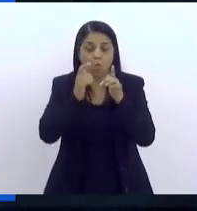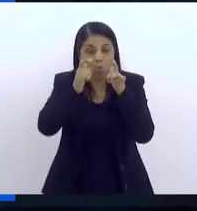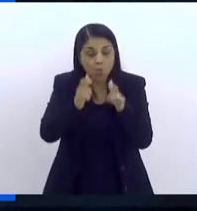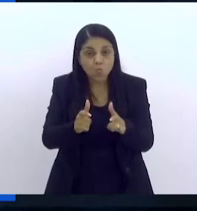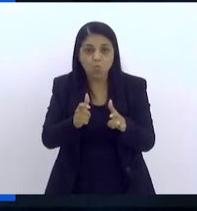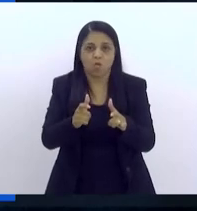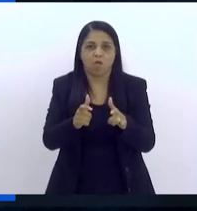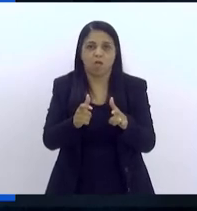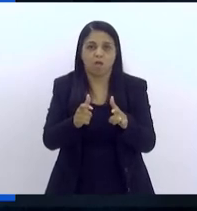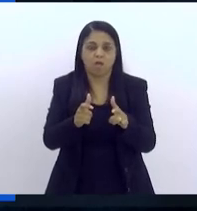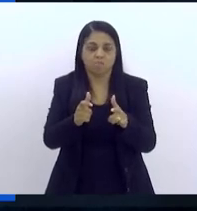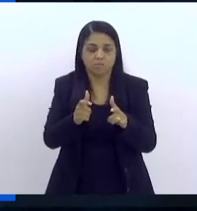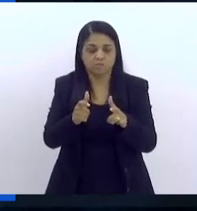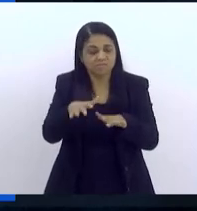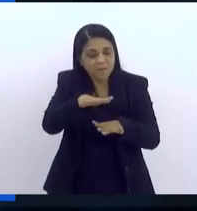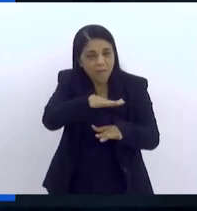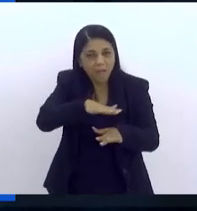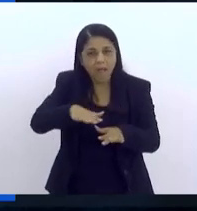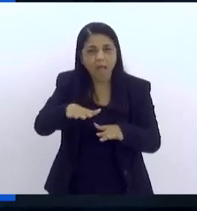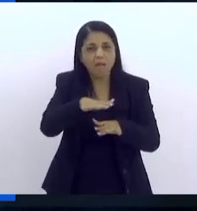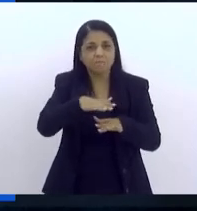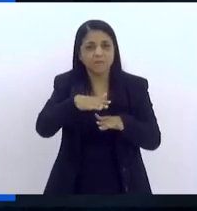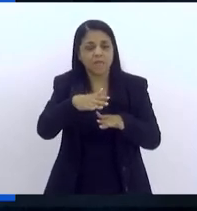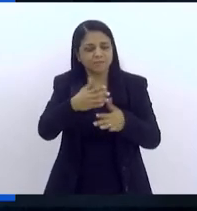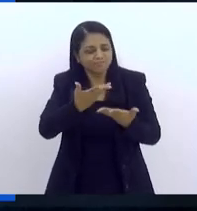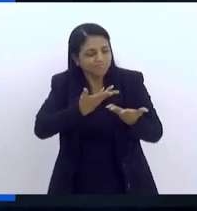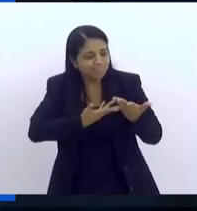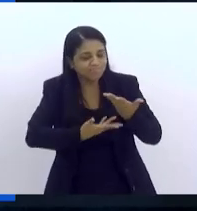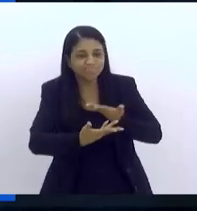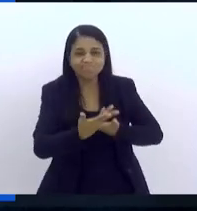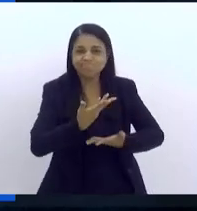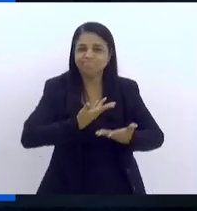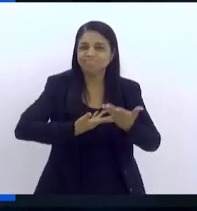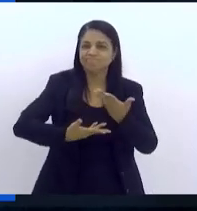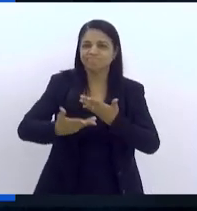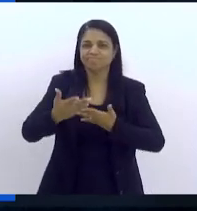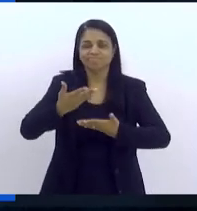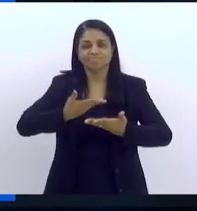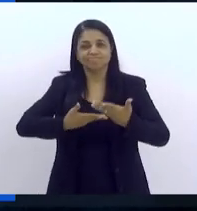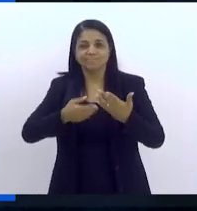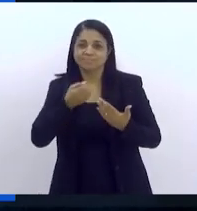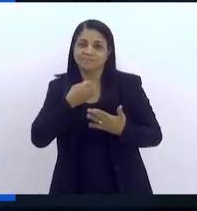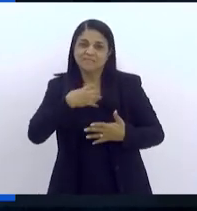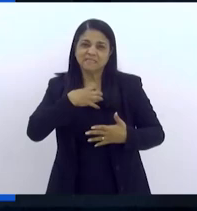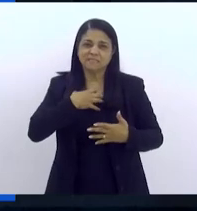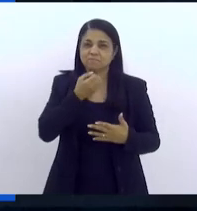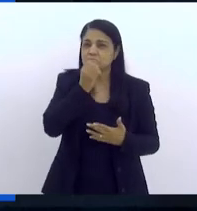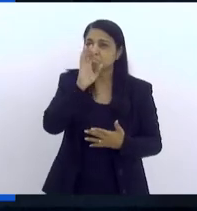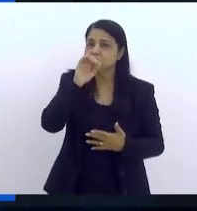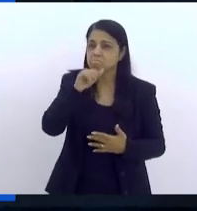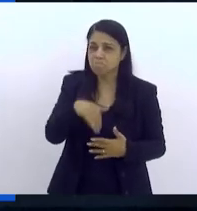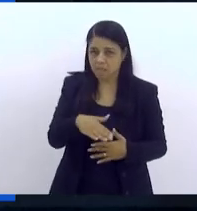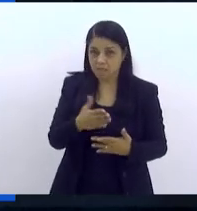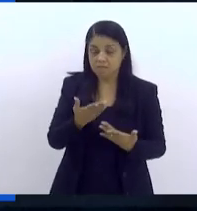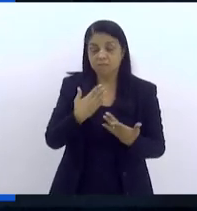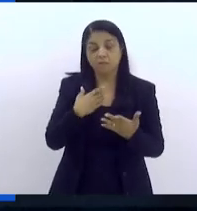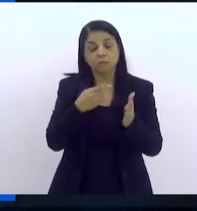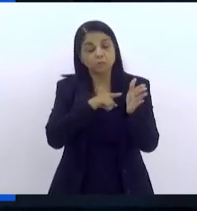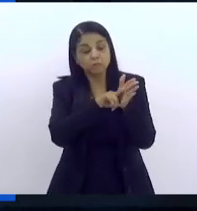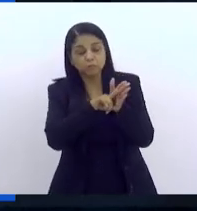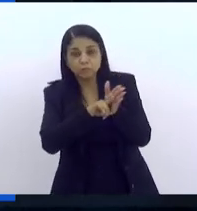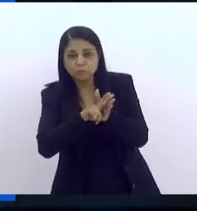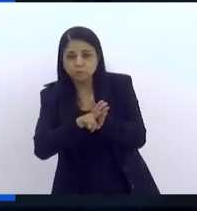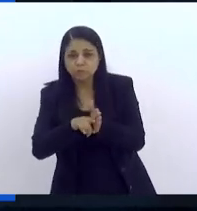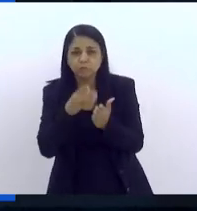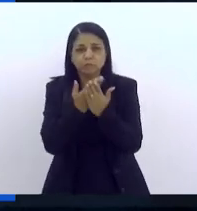que esse ambiente ele seja esse ambiente confortável um ambiente em que as pessoas se sentem bem e aí os estudos sobre educação vão falar muito